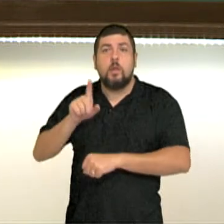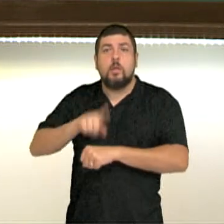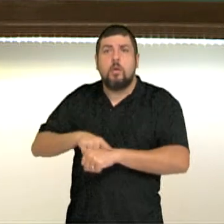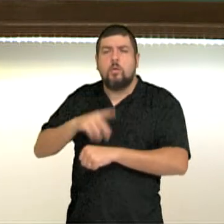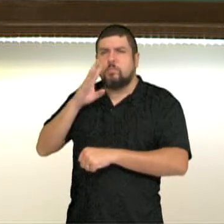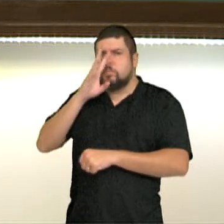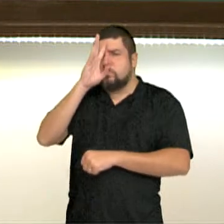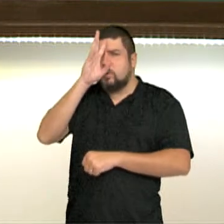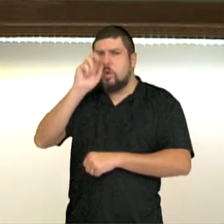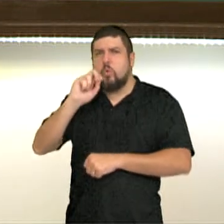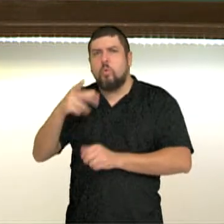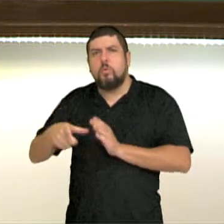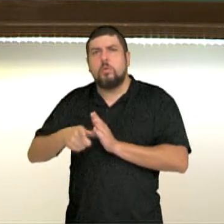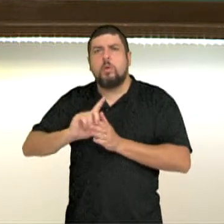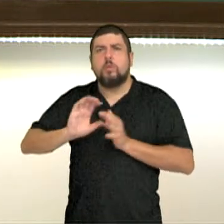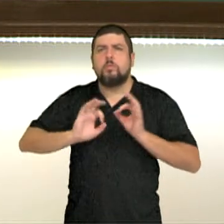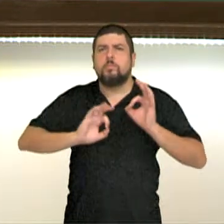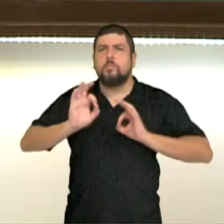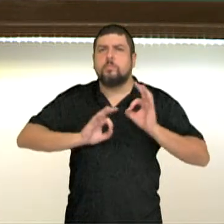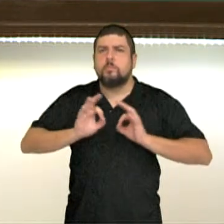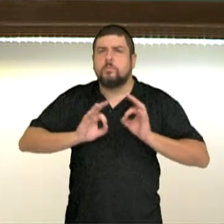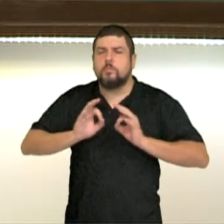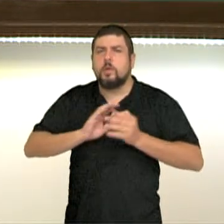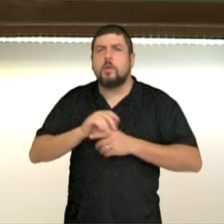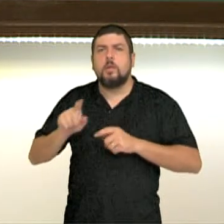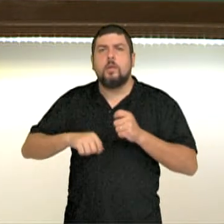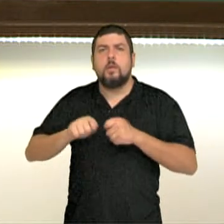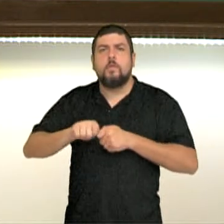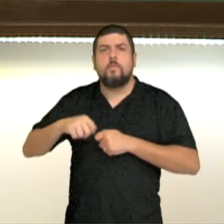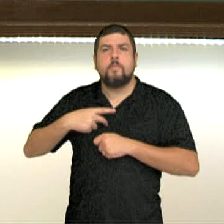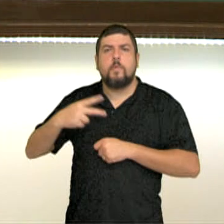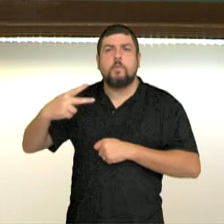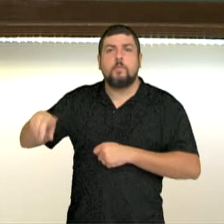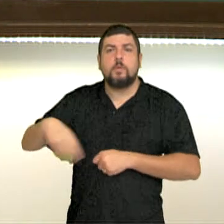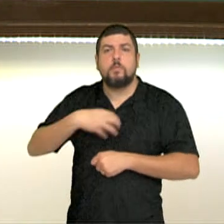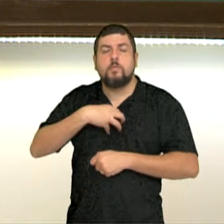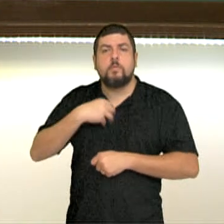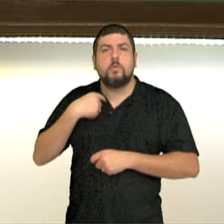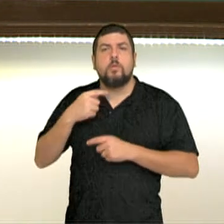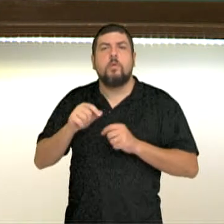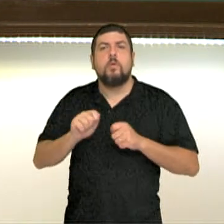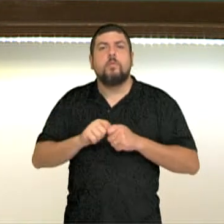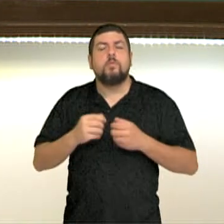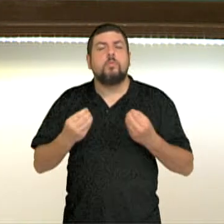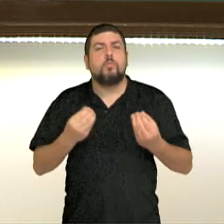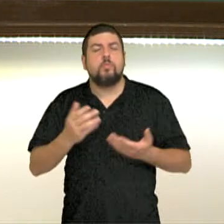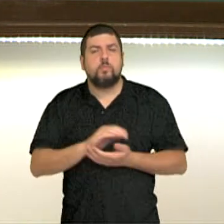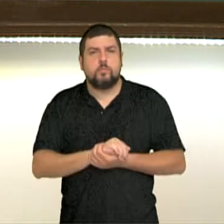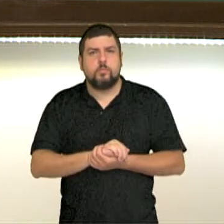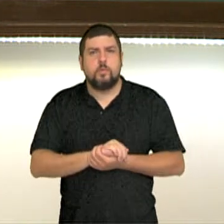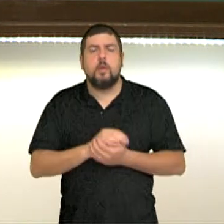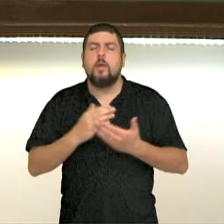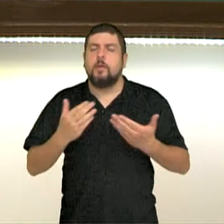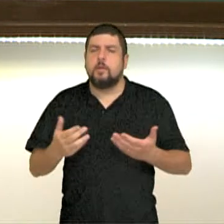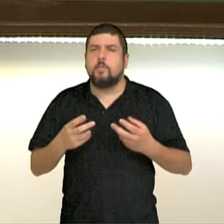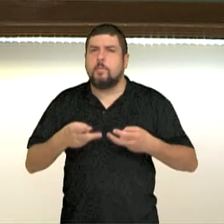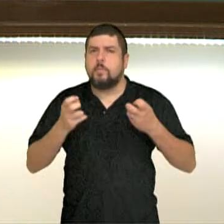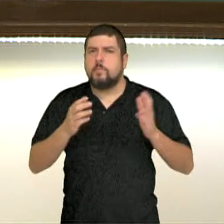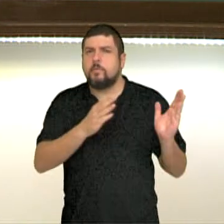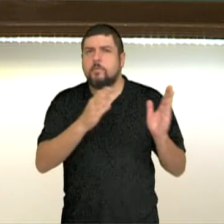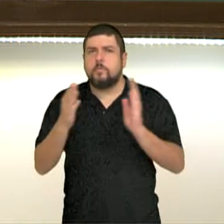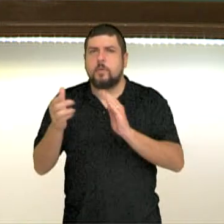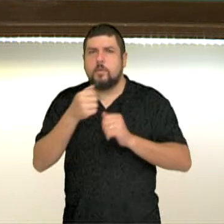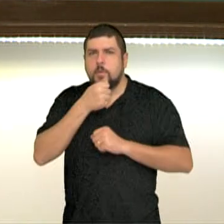cabeça, você tem uma preparação, você faz isso de um jeito específico ou não? Então aqui a gente pode ver que